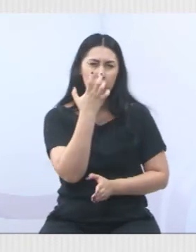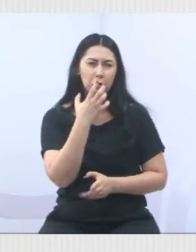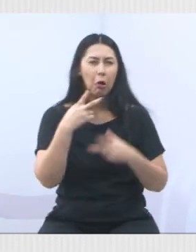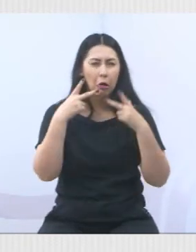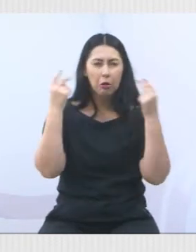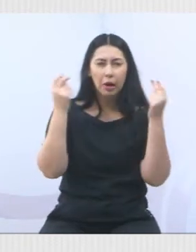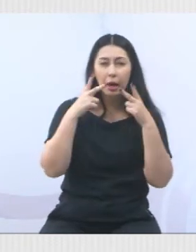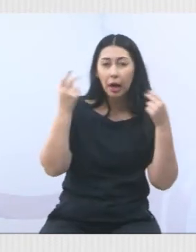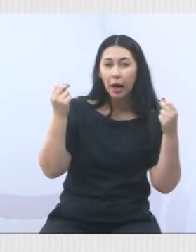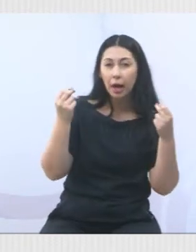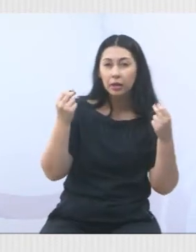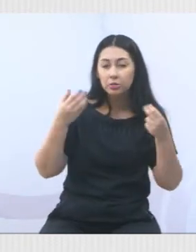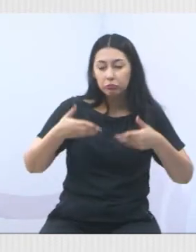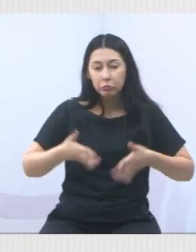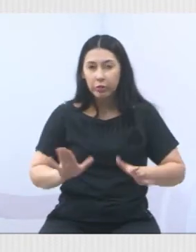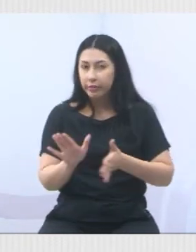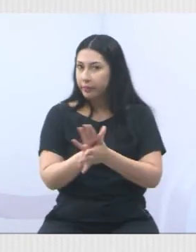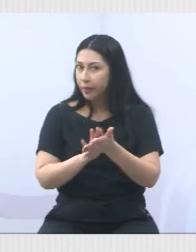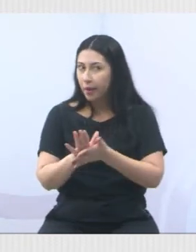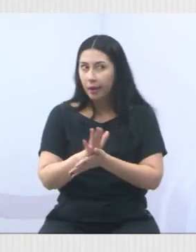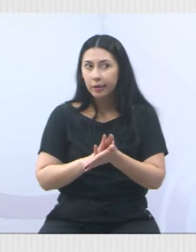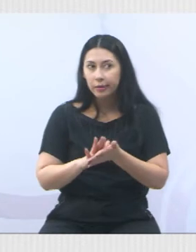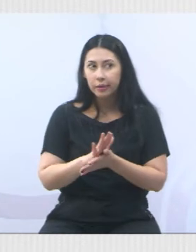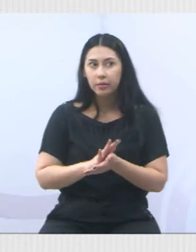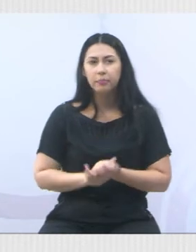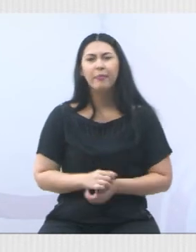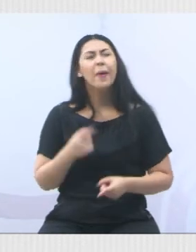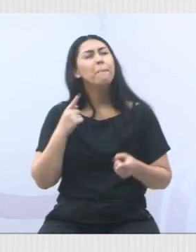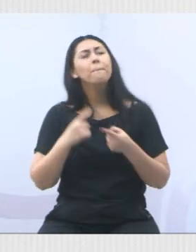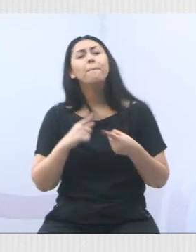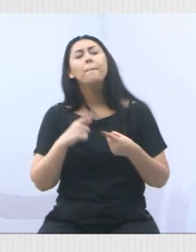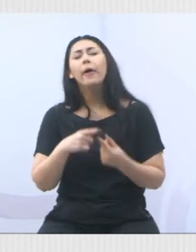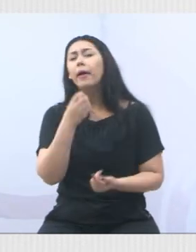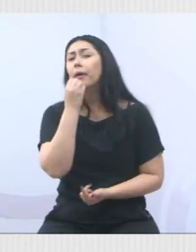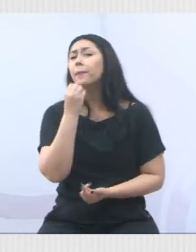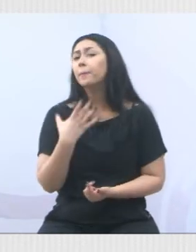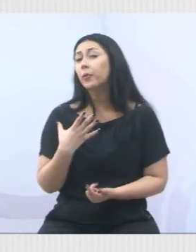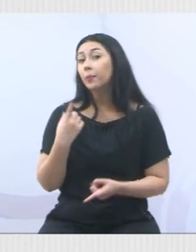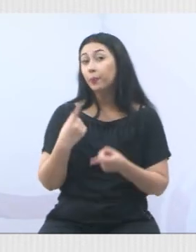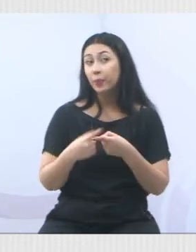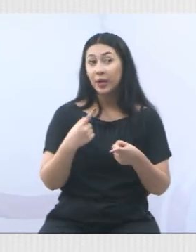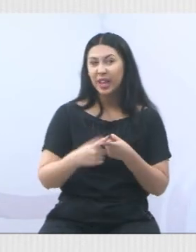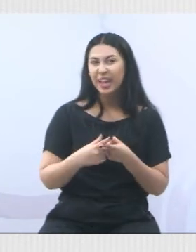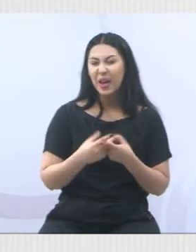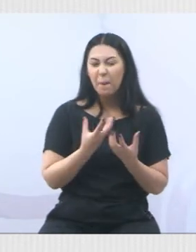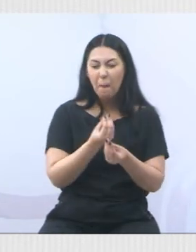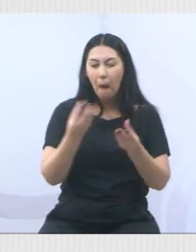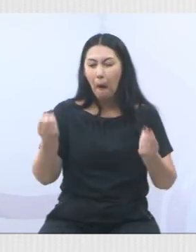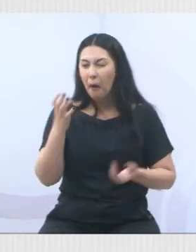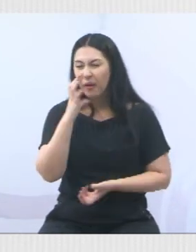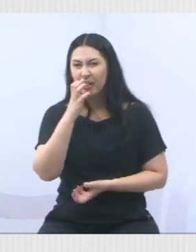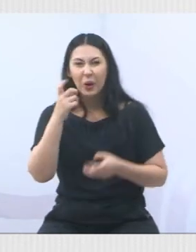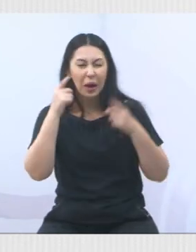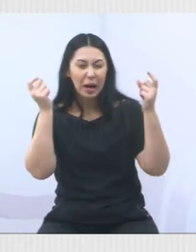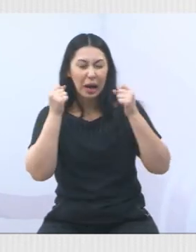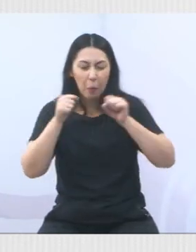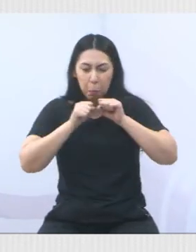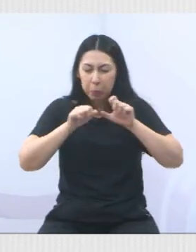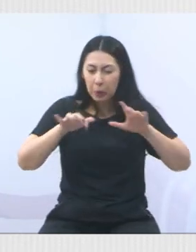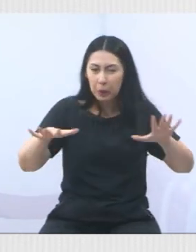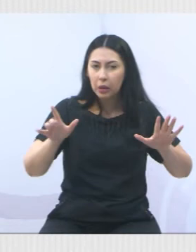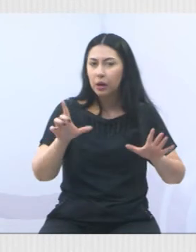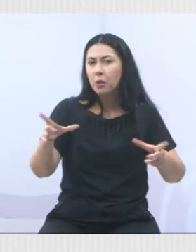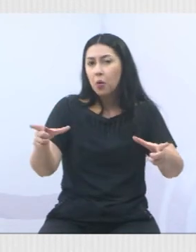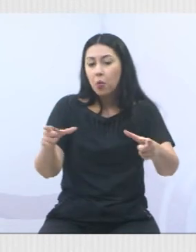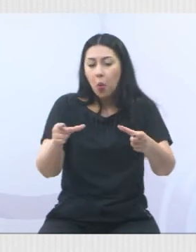Nesse slide, reduz a população. Qual o benefício da castração? Reduz a superpopulação de animais, claro. Reduz o